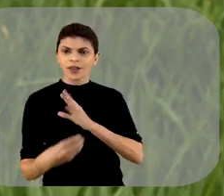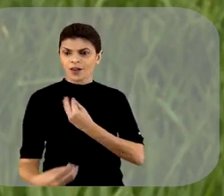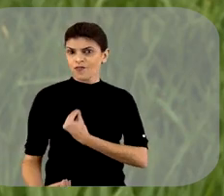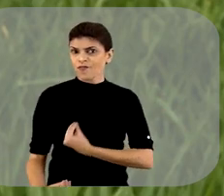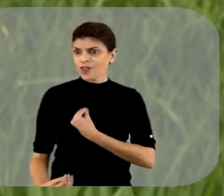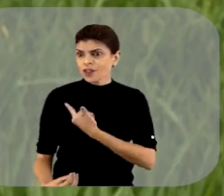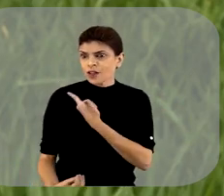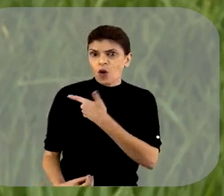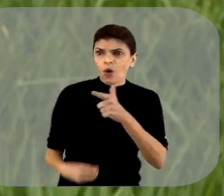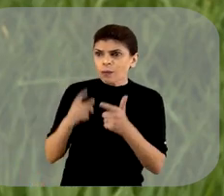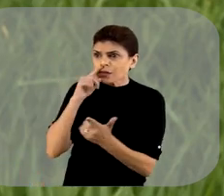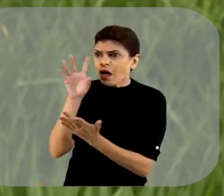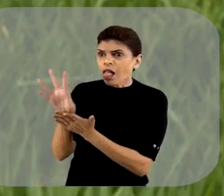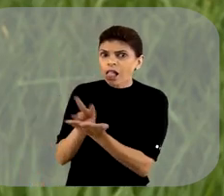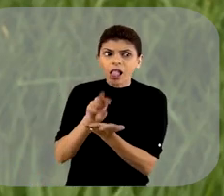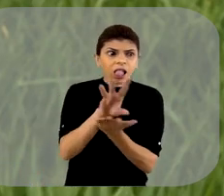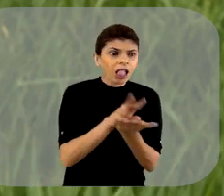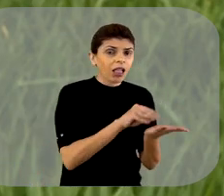isso,